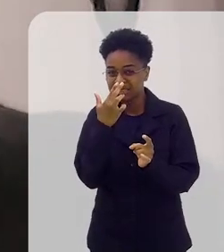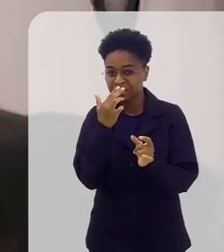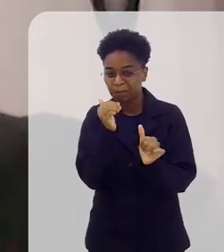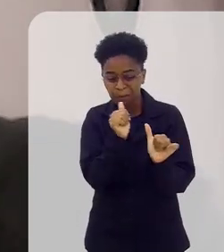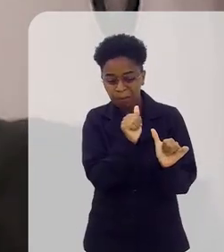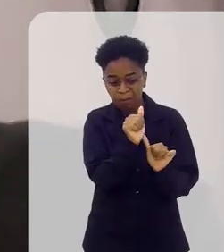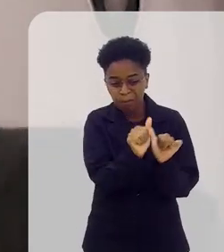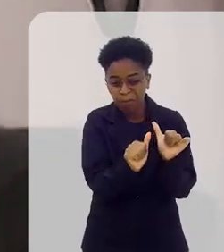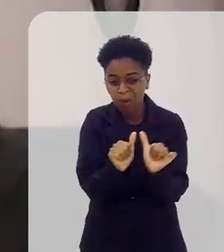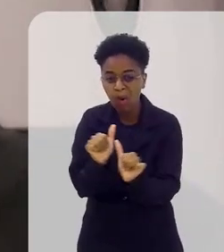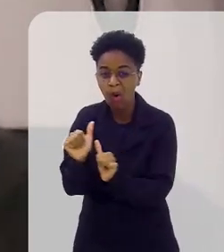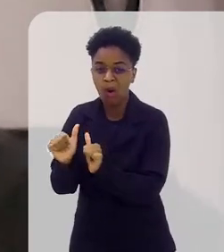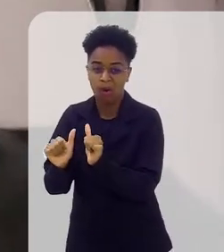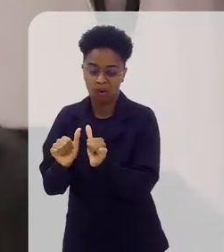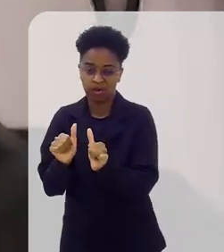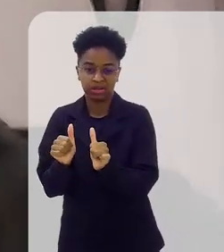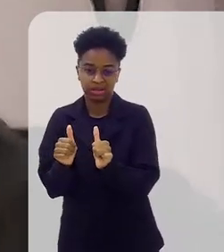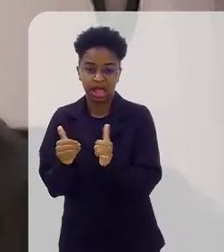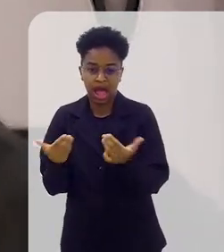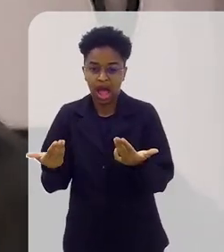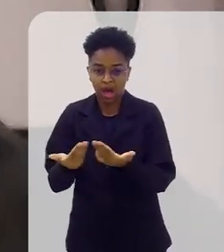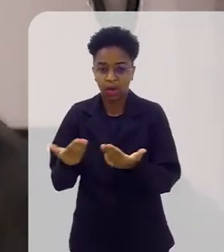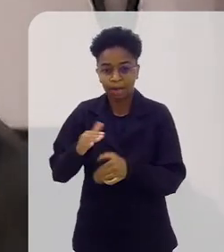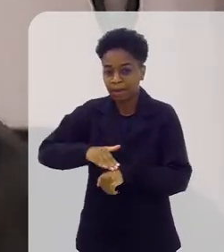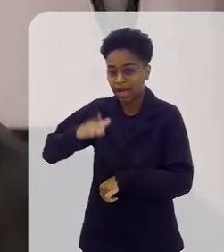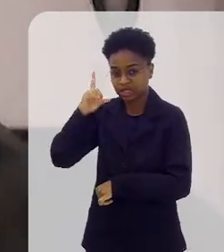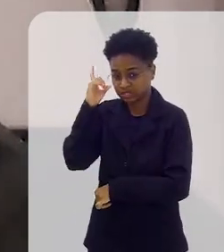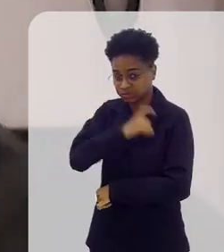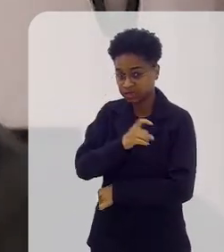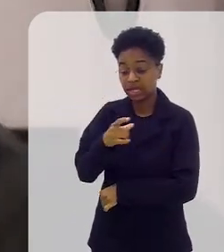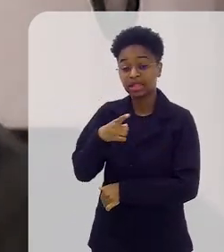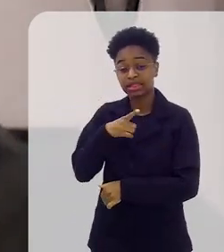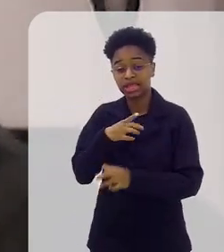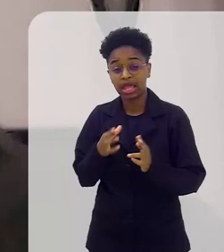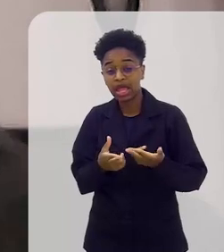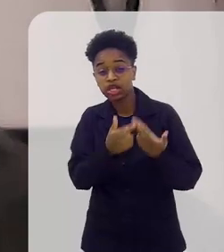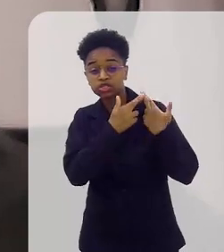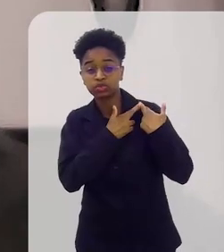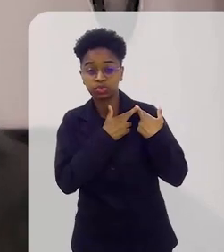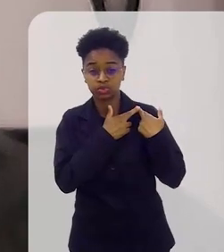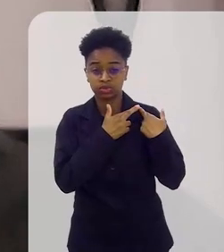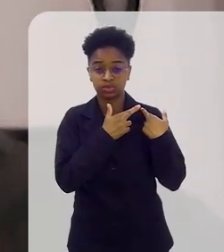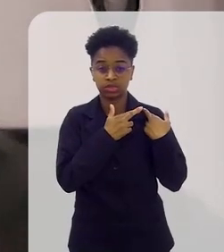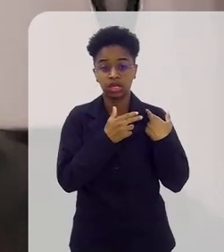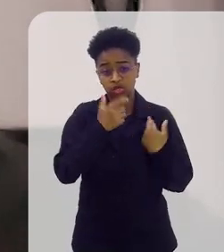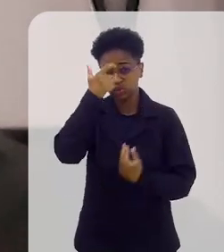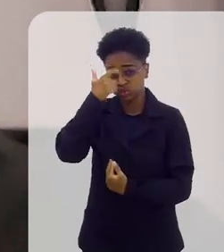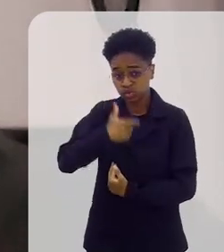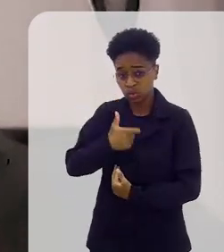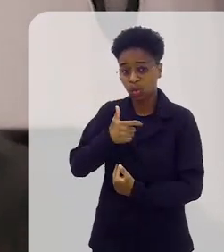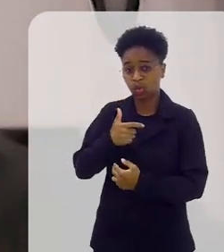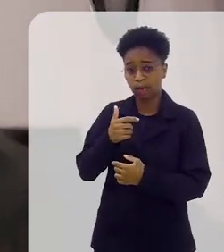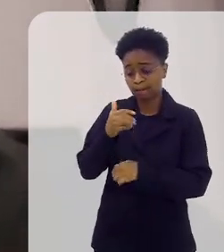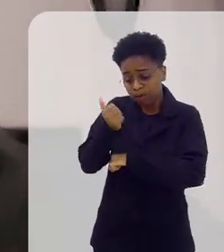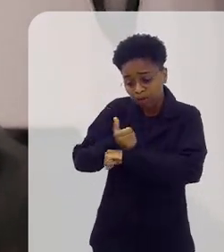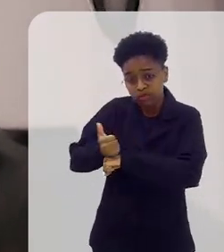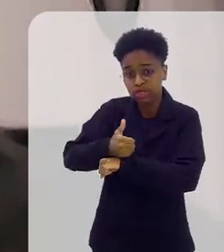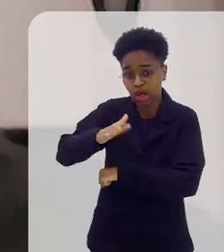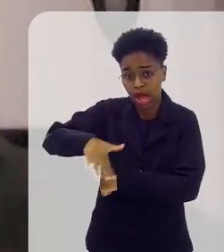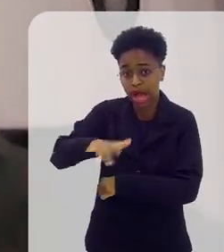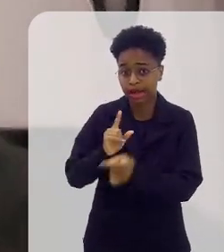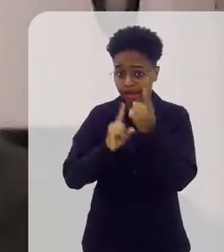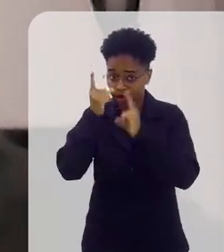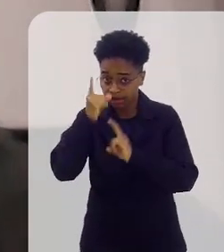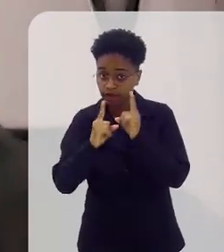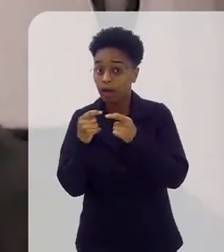deixa de ser pedra para ser telhado de vidro, né? Então, ali eu comecei a entender a responsabilidade de você ser um carnavalesco,